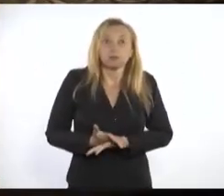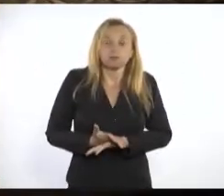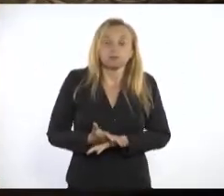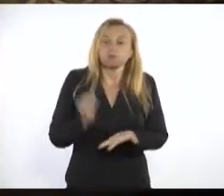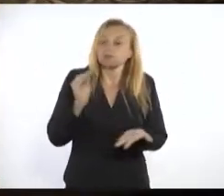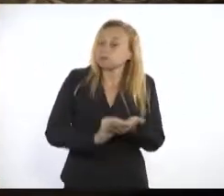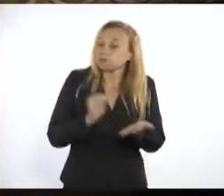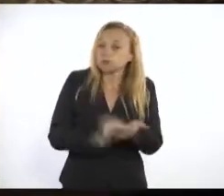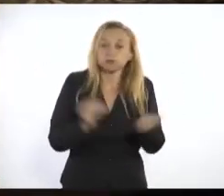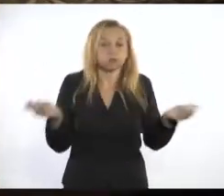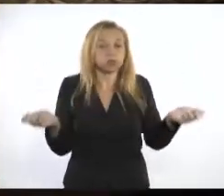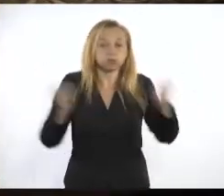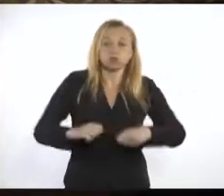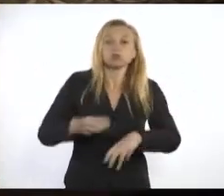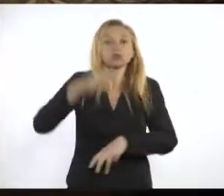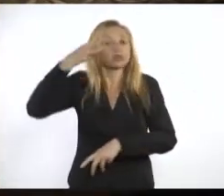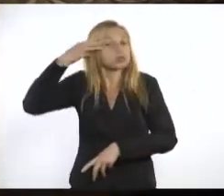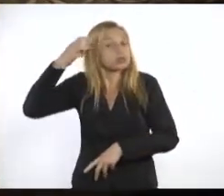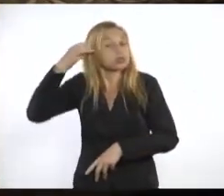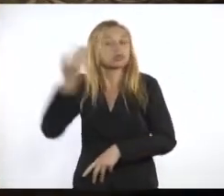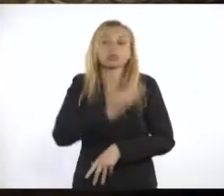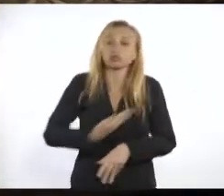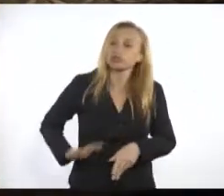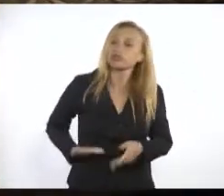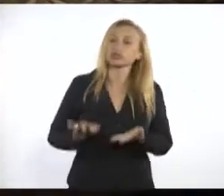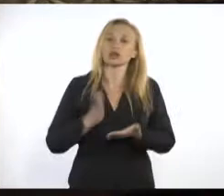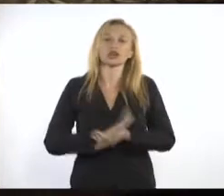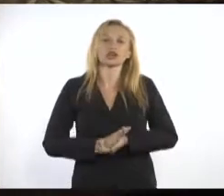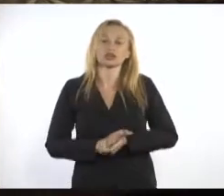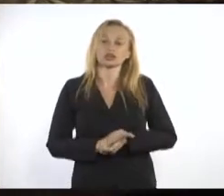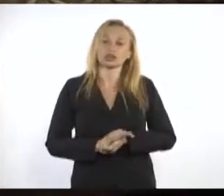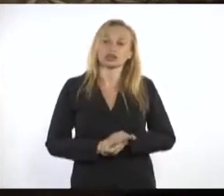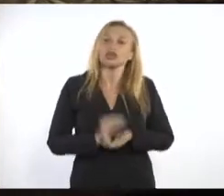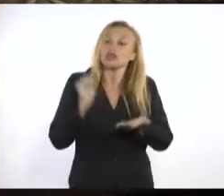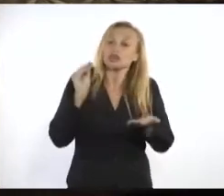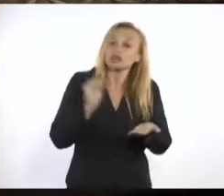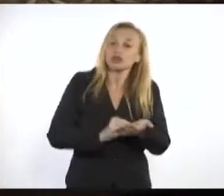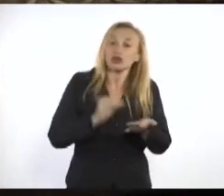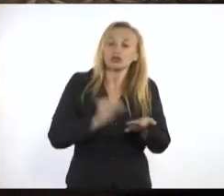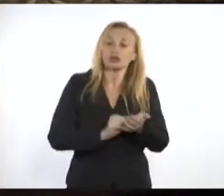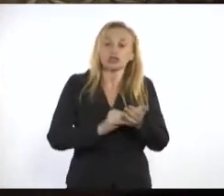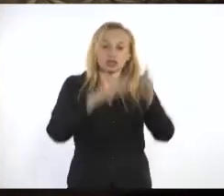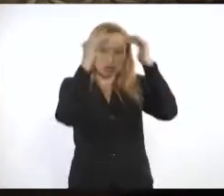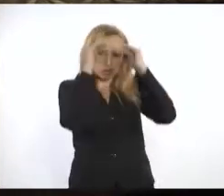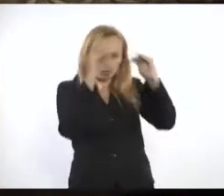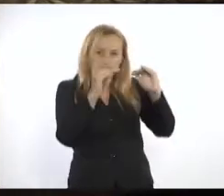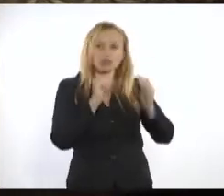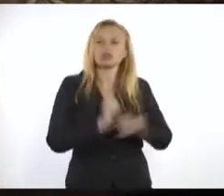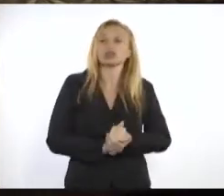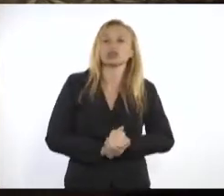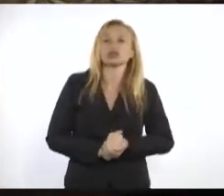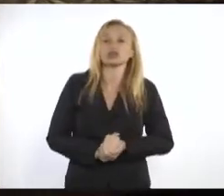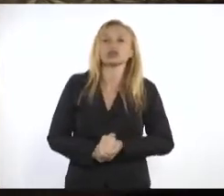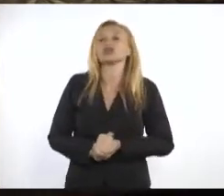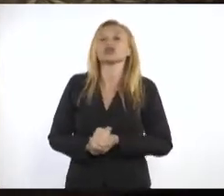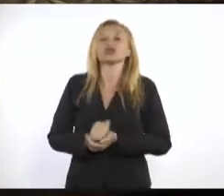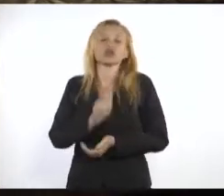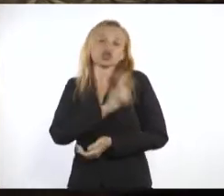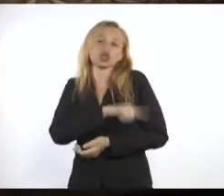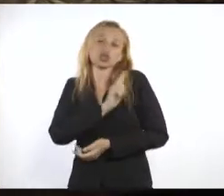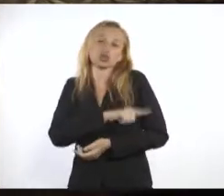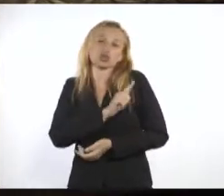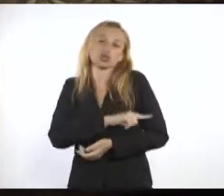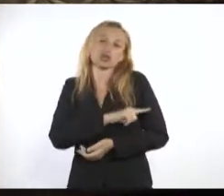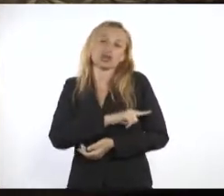do governador Wilson Witzel, de negligência do gestor da SEDAI, Hélio